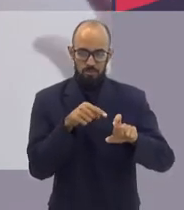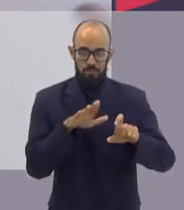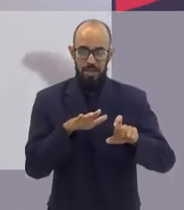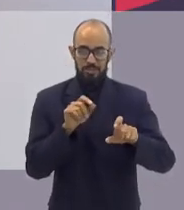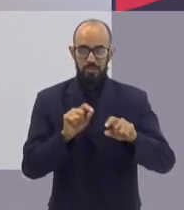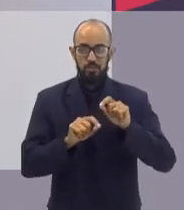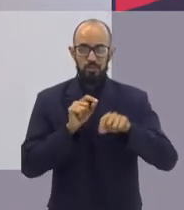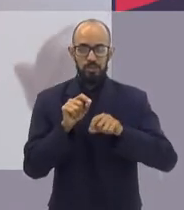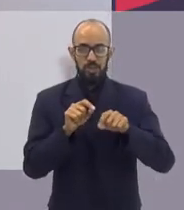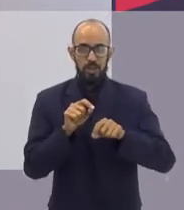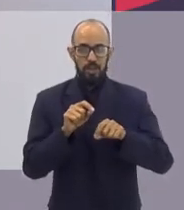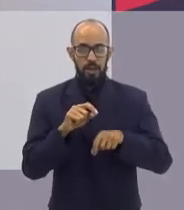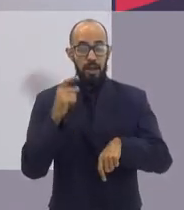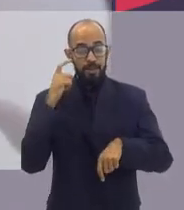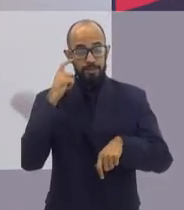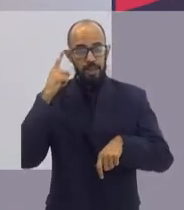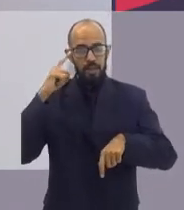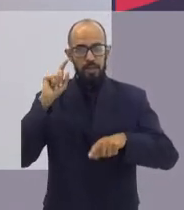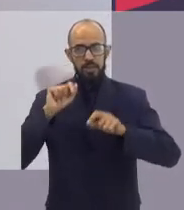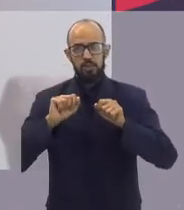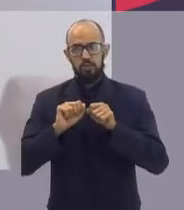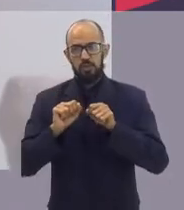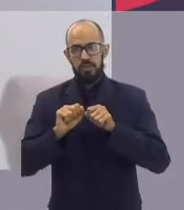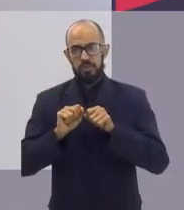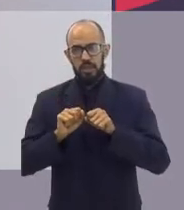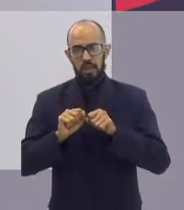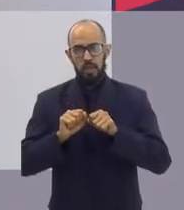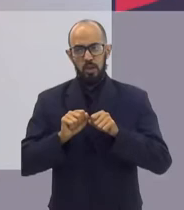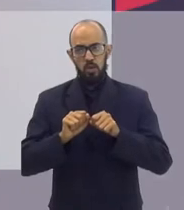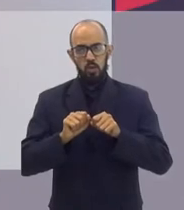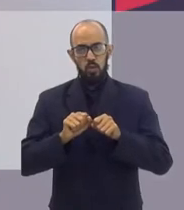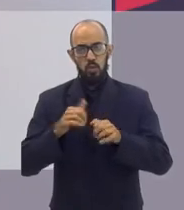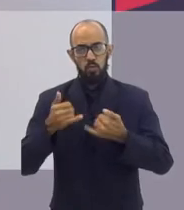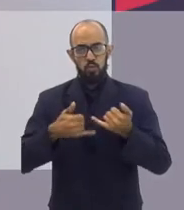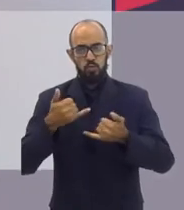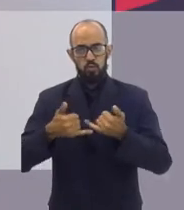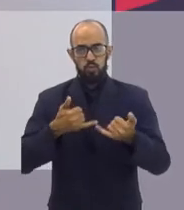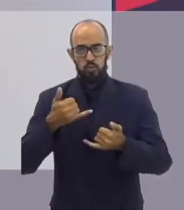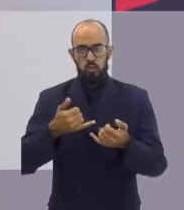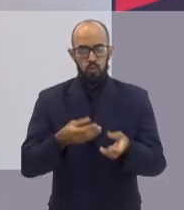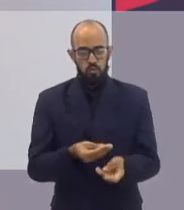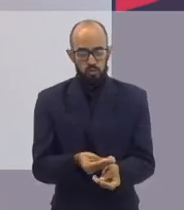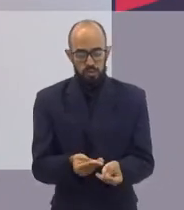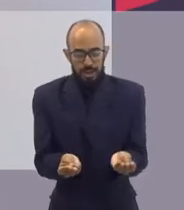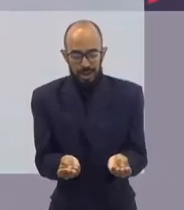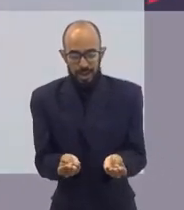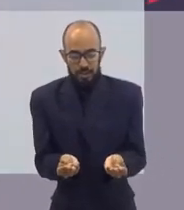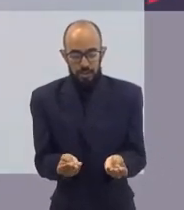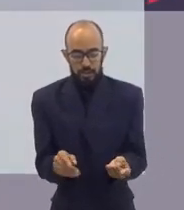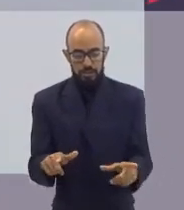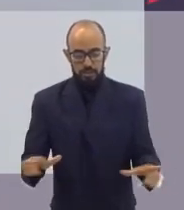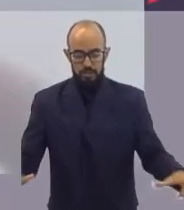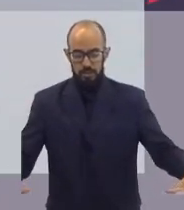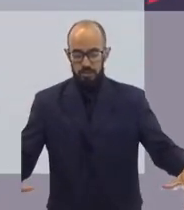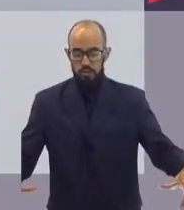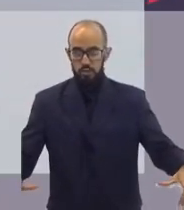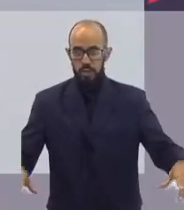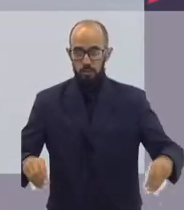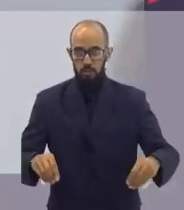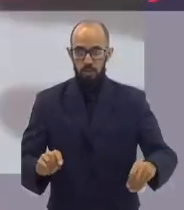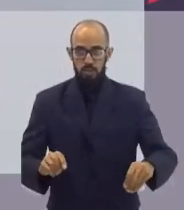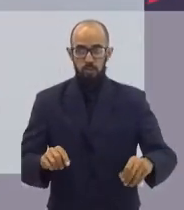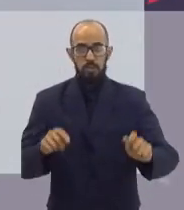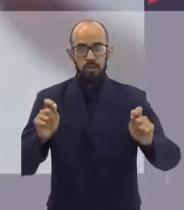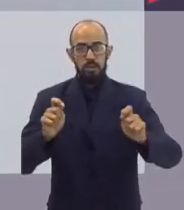grande sacada foi quando ele me disse, não, mas podemos fazer um jogo misto de tabuleiro e cartas. E as cartas